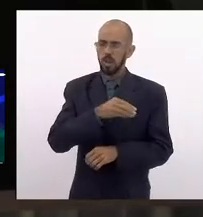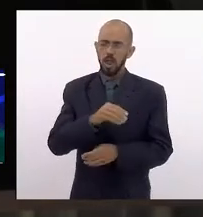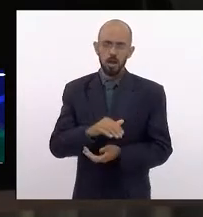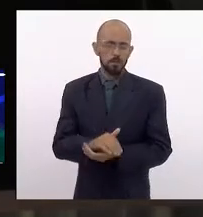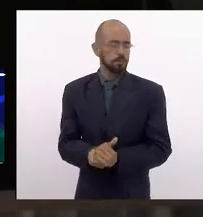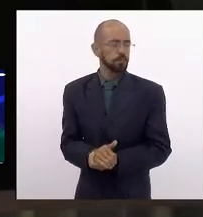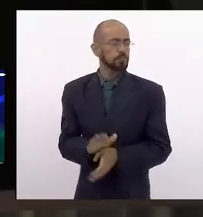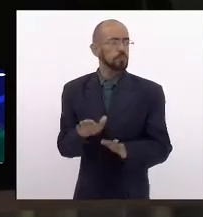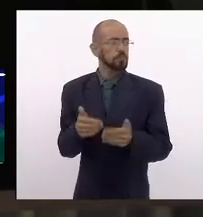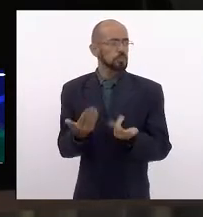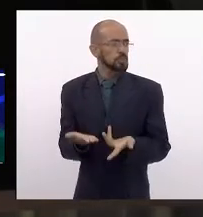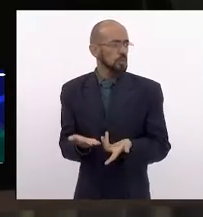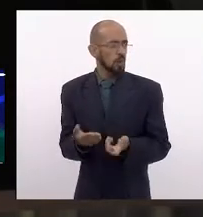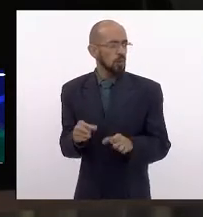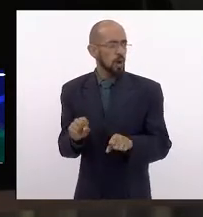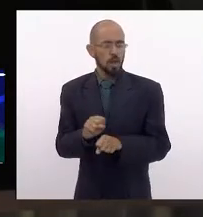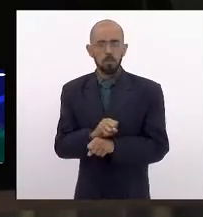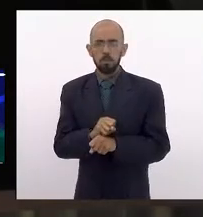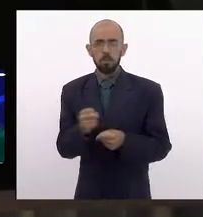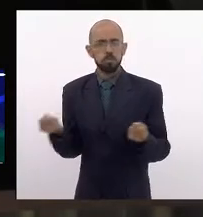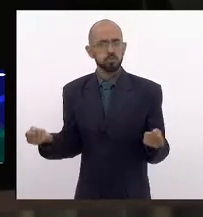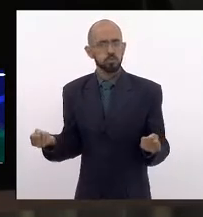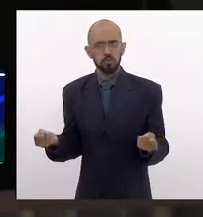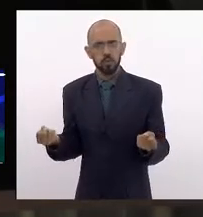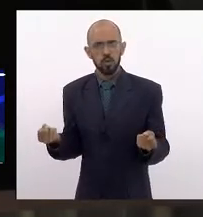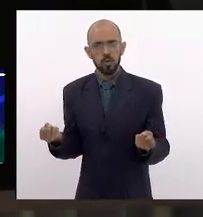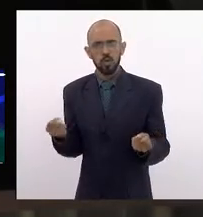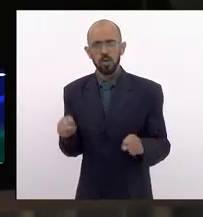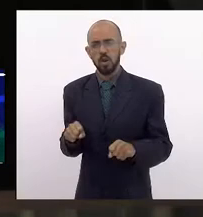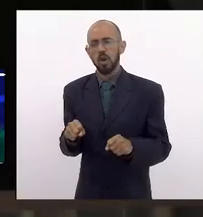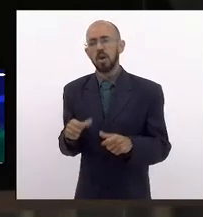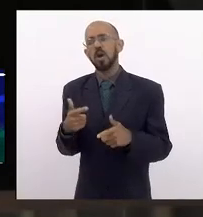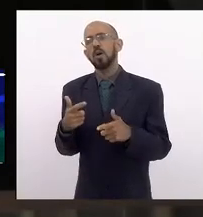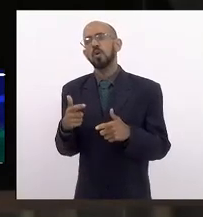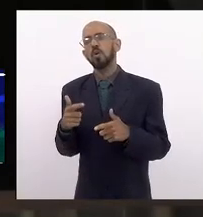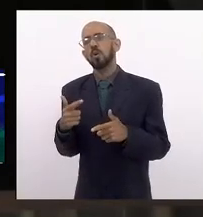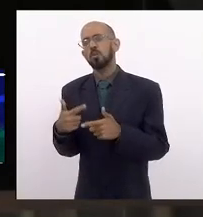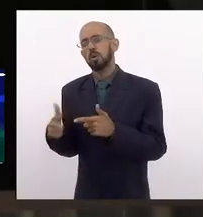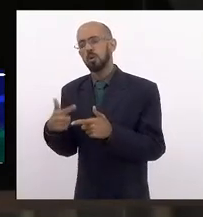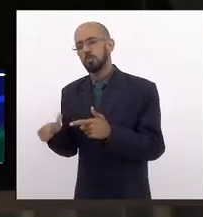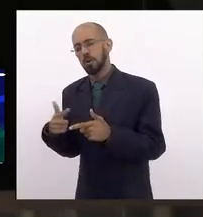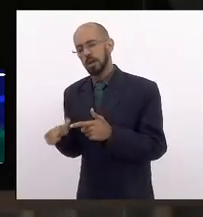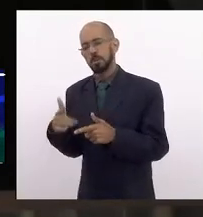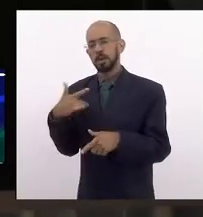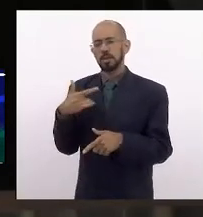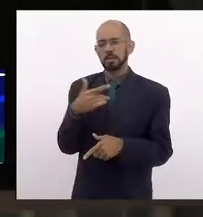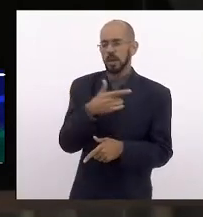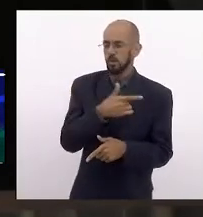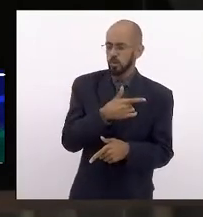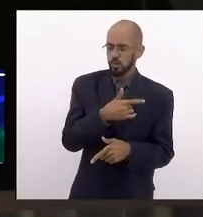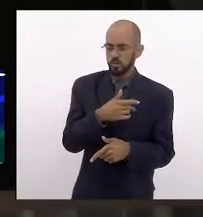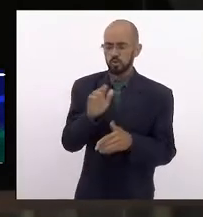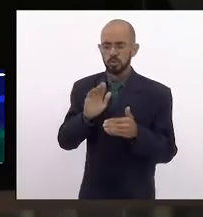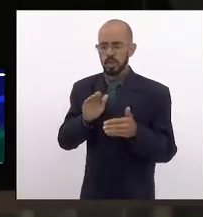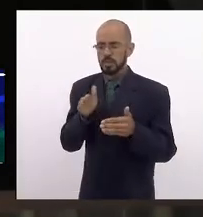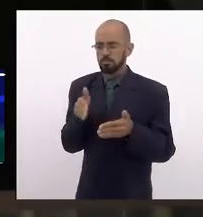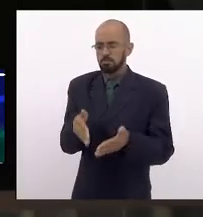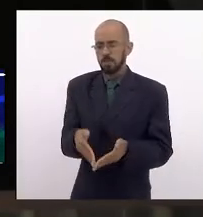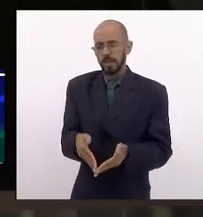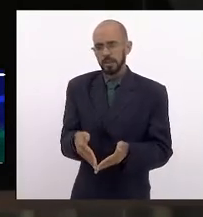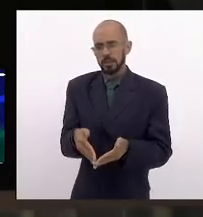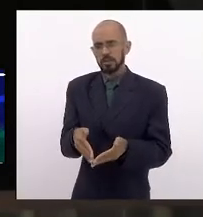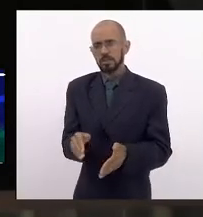então Definitivamente a questão da Saúde o cumprimento das metas constitucionais